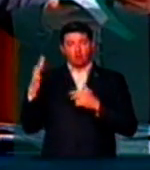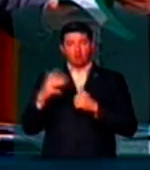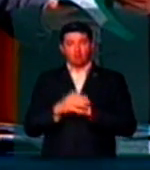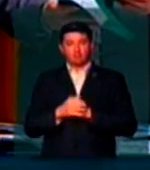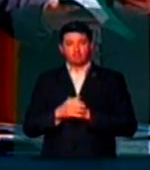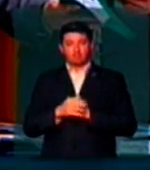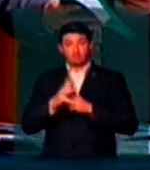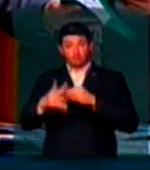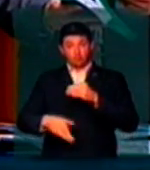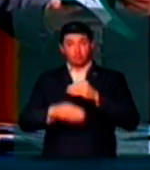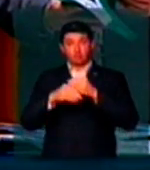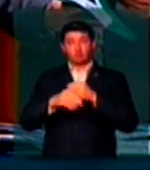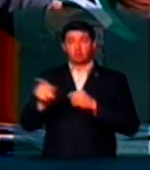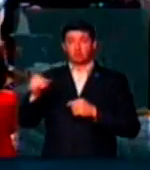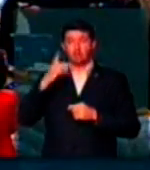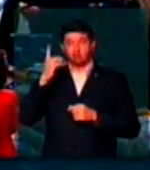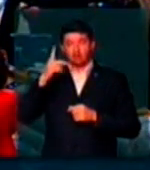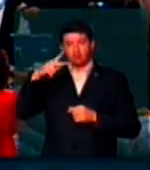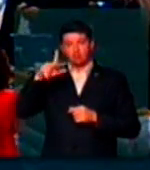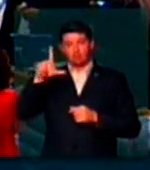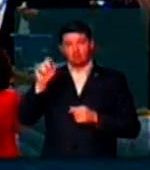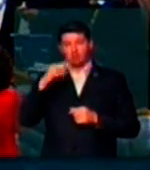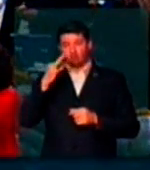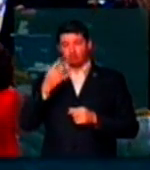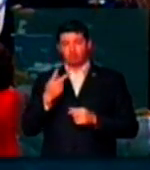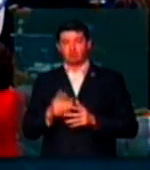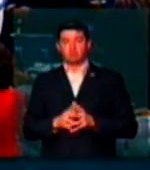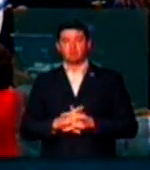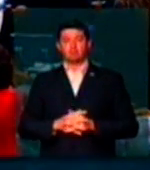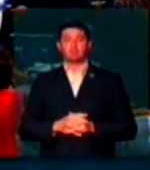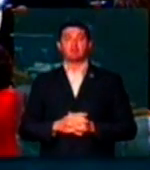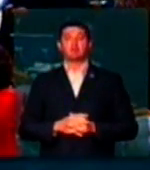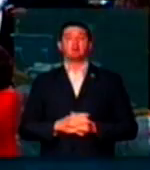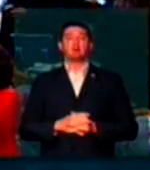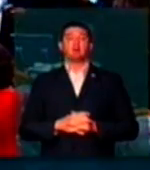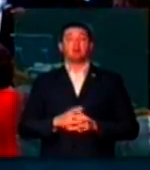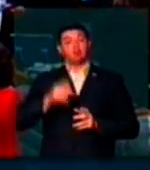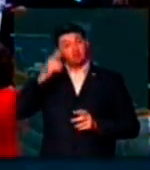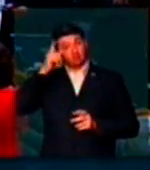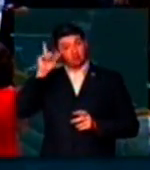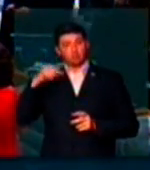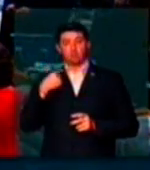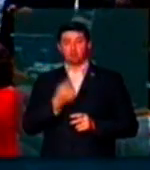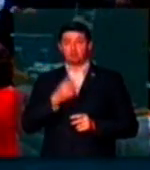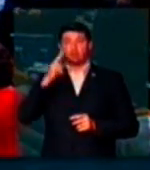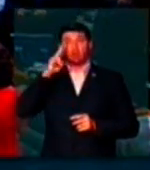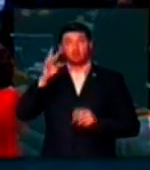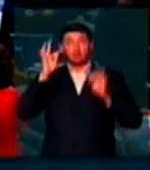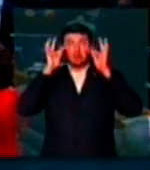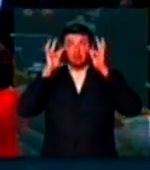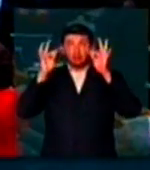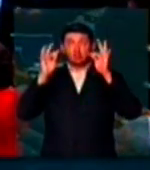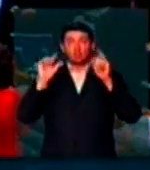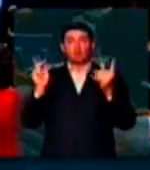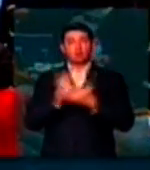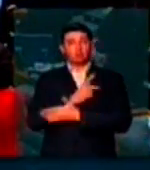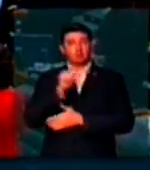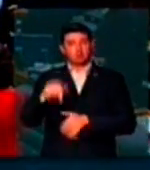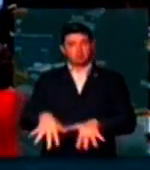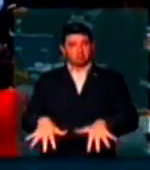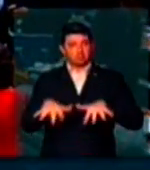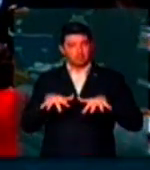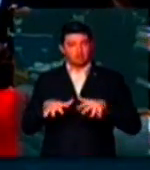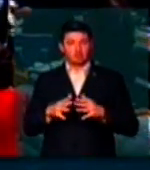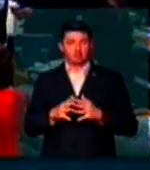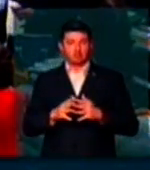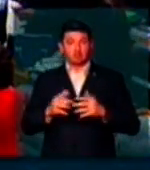apenas complementando o que acaba de falar o deputado Pimenta. Ontem todos nós fomos testemunhas do que aconteceu nesse